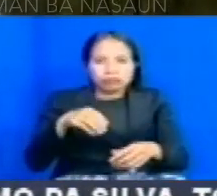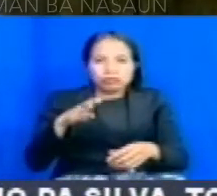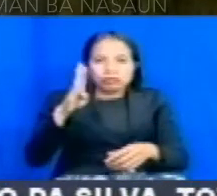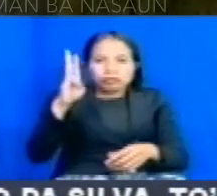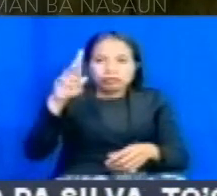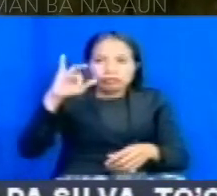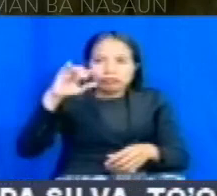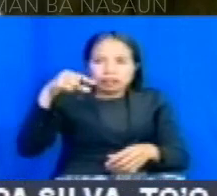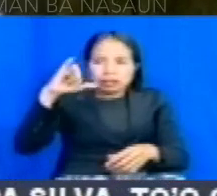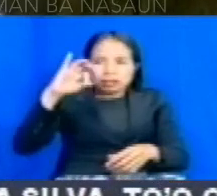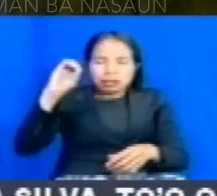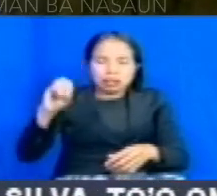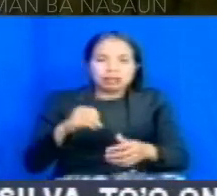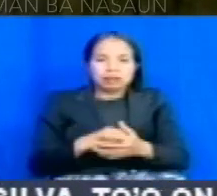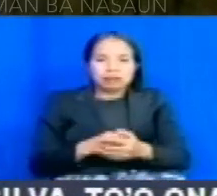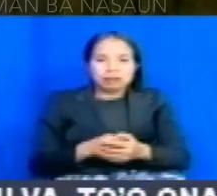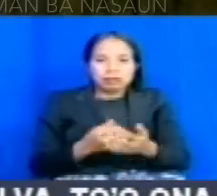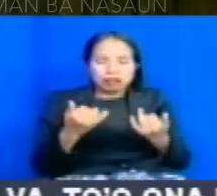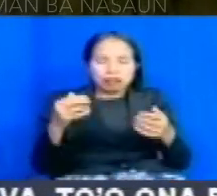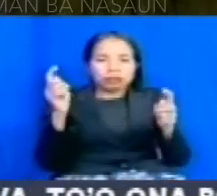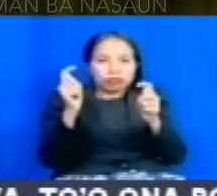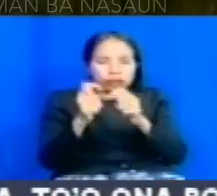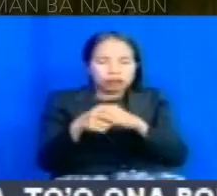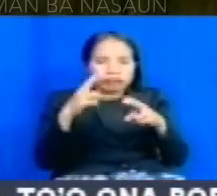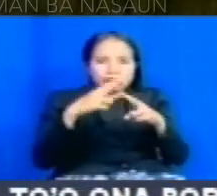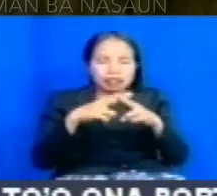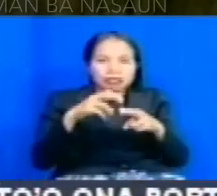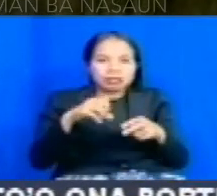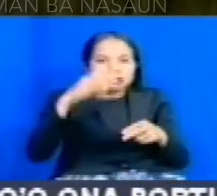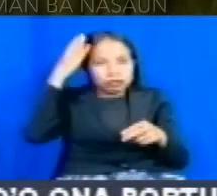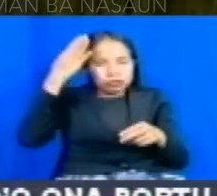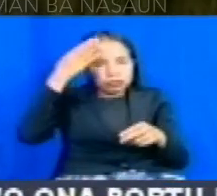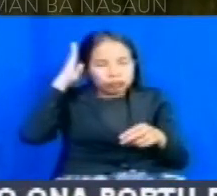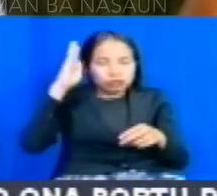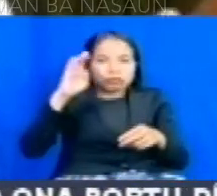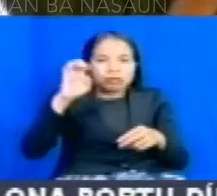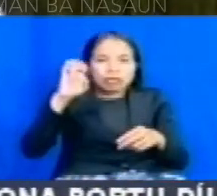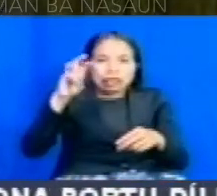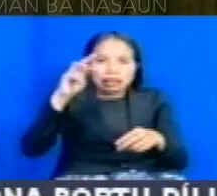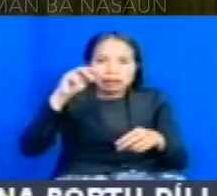sua eminência, meu título, sua eminência. Nessa foi a contribuição para e a